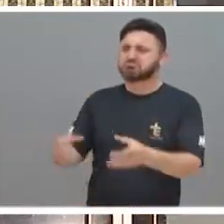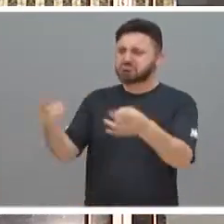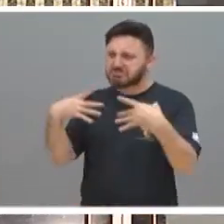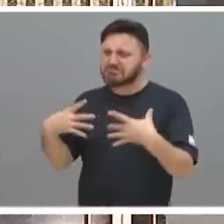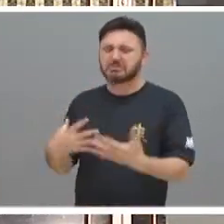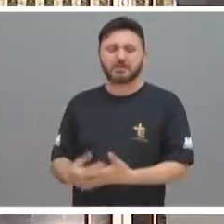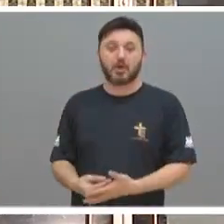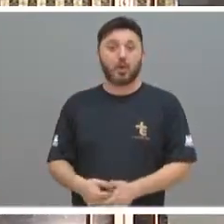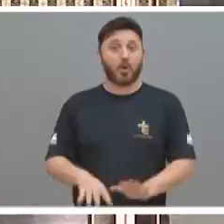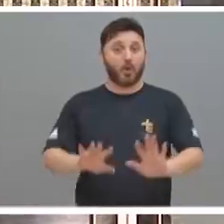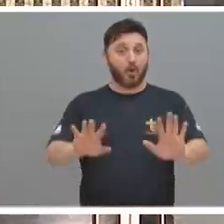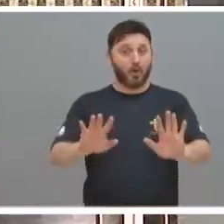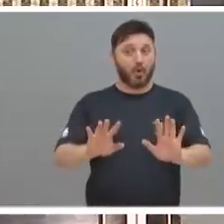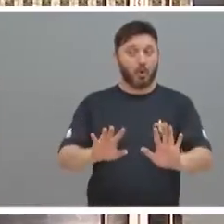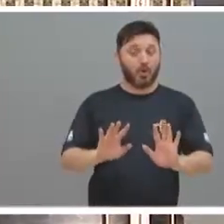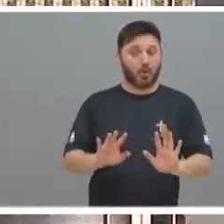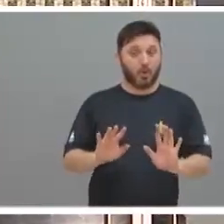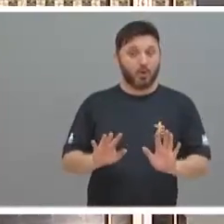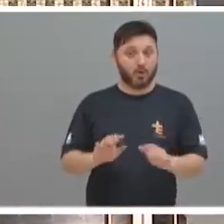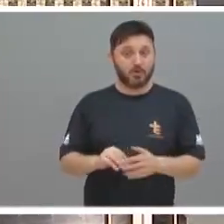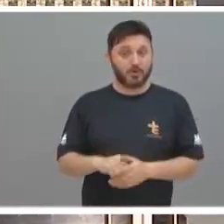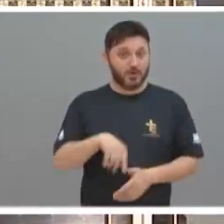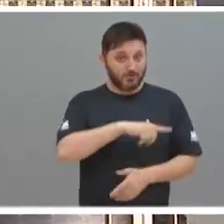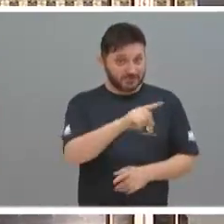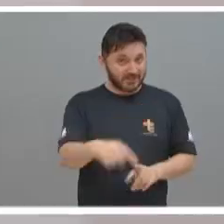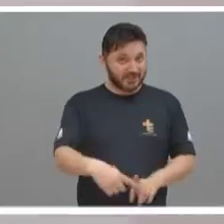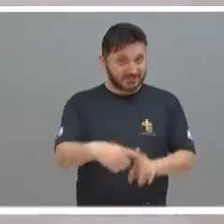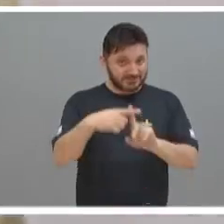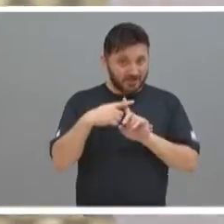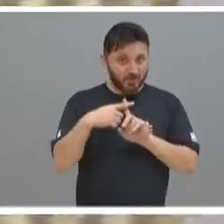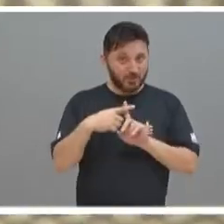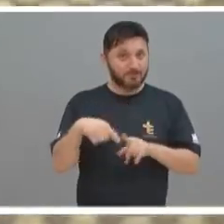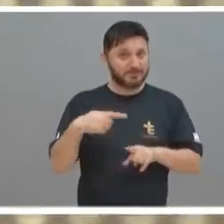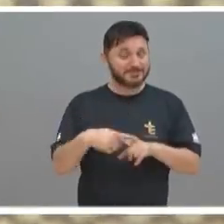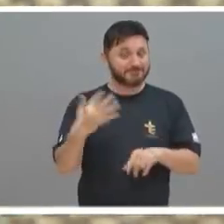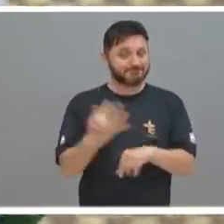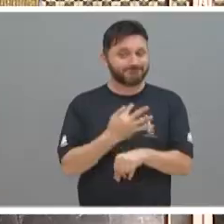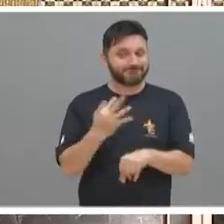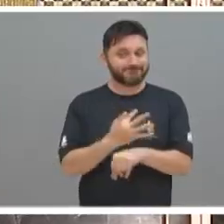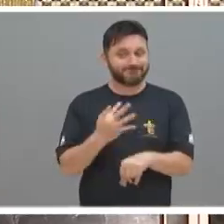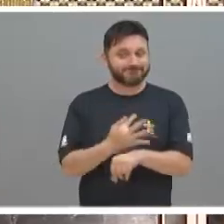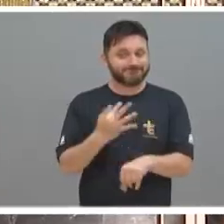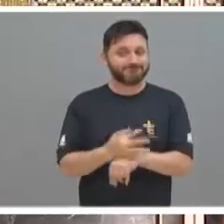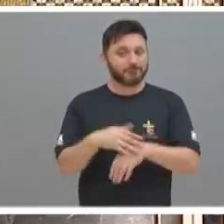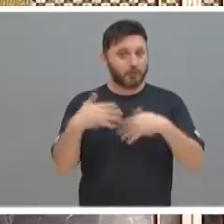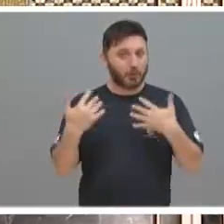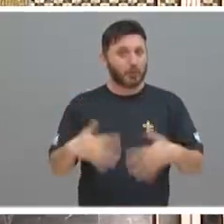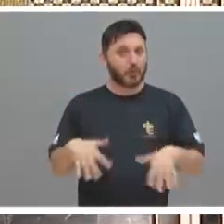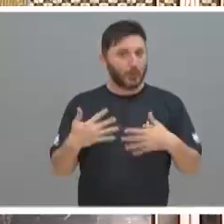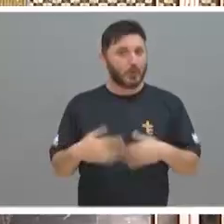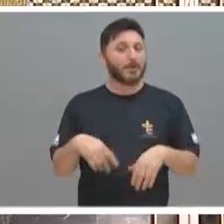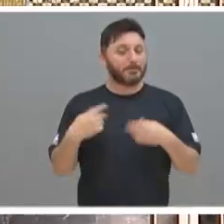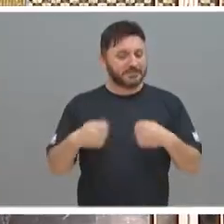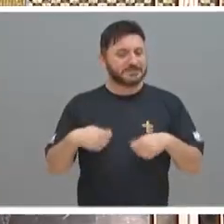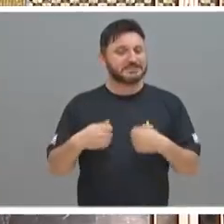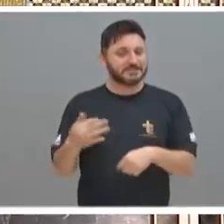opa. Você é cristão, meu filho? Tem que levar desaforo para